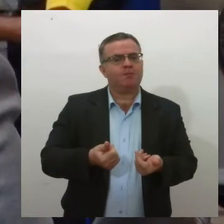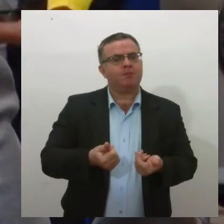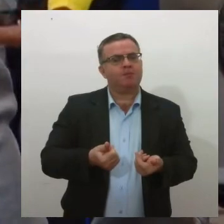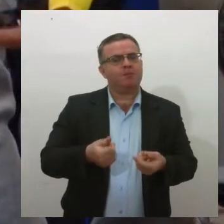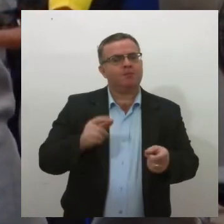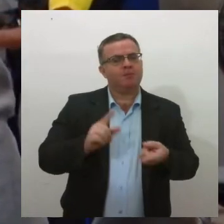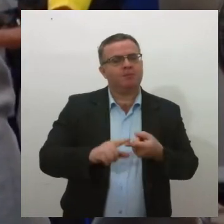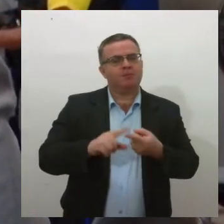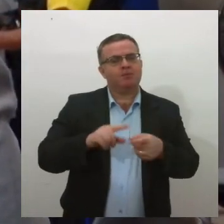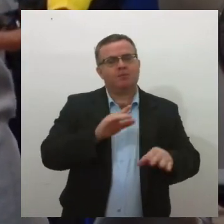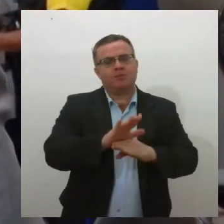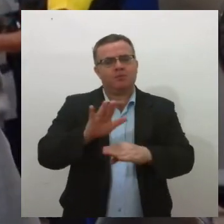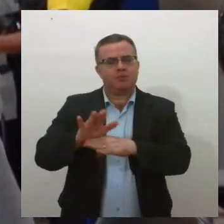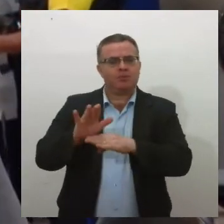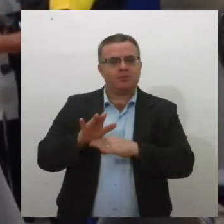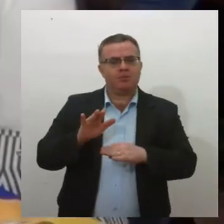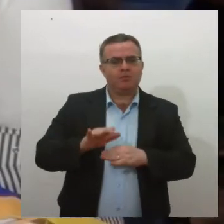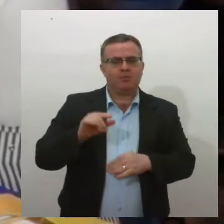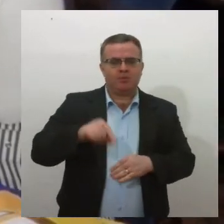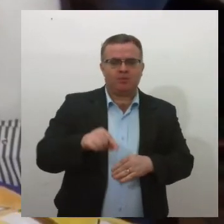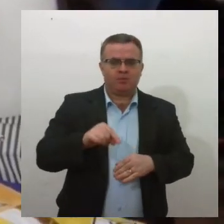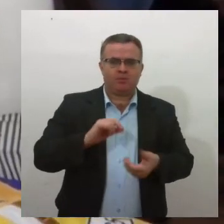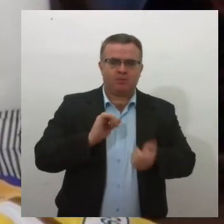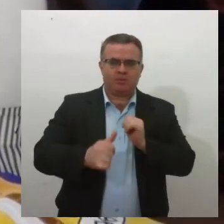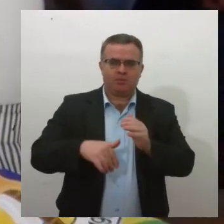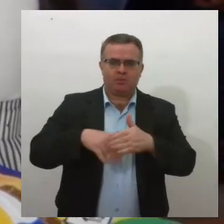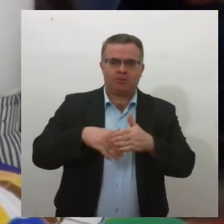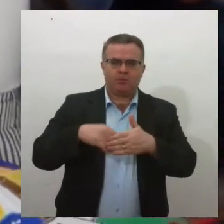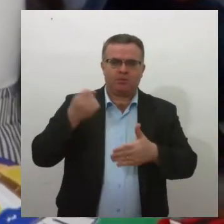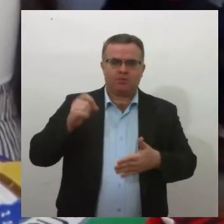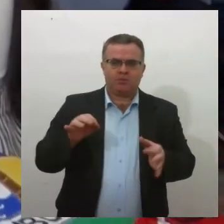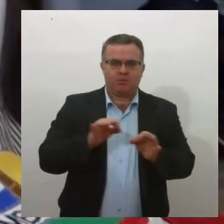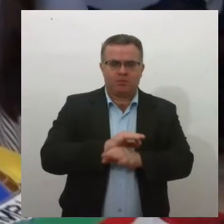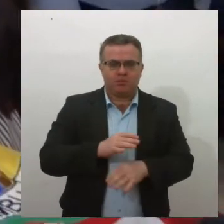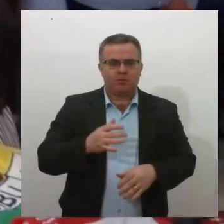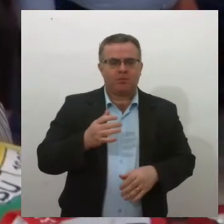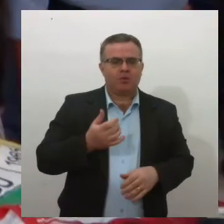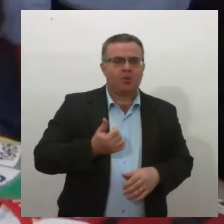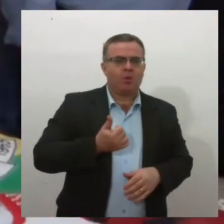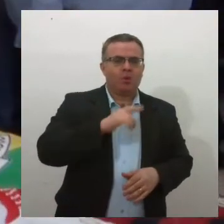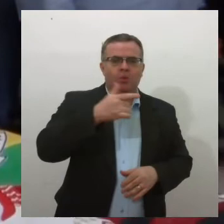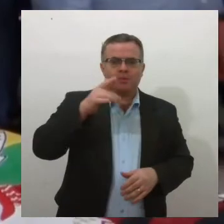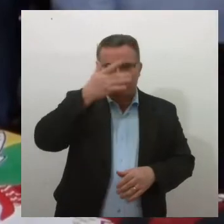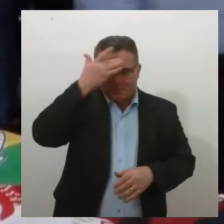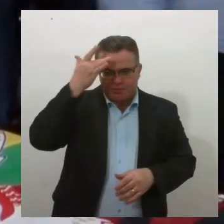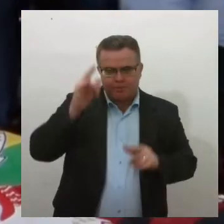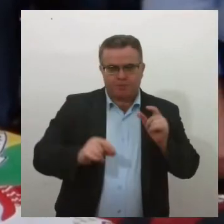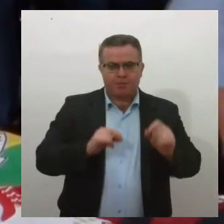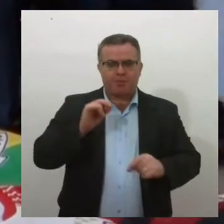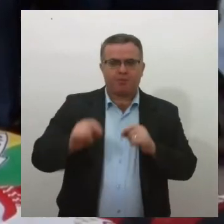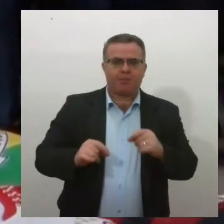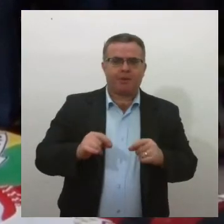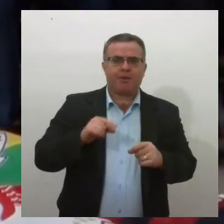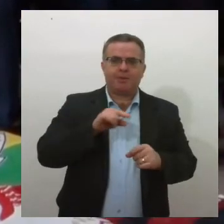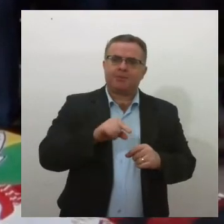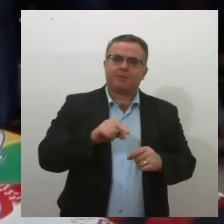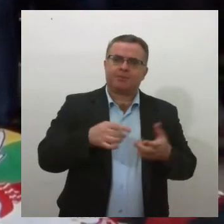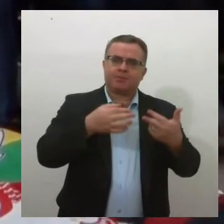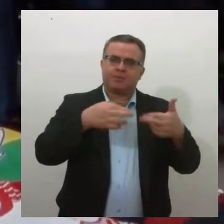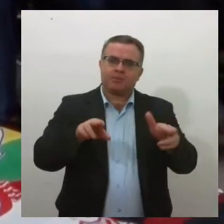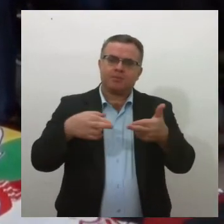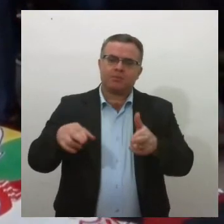ajudou a construir o futebol sergipano. Para muitos, a habilidade com que lidava com os mais